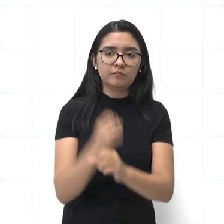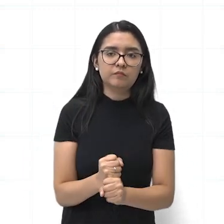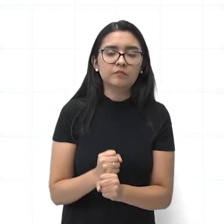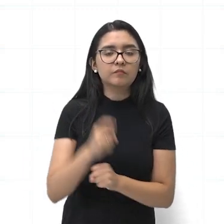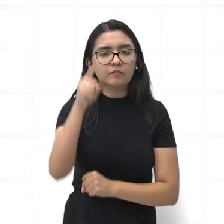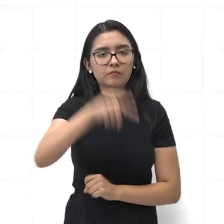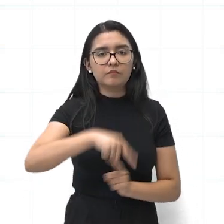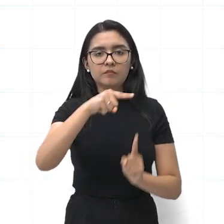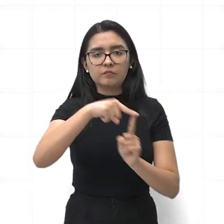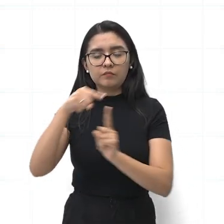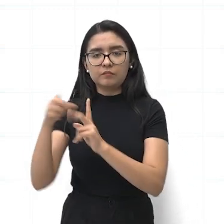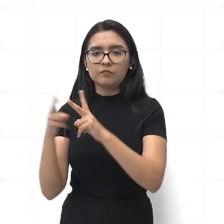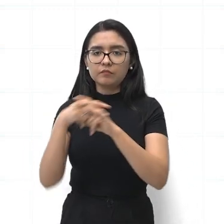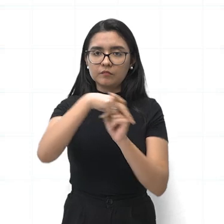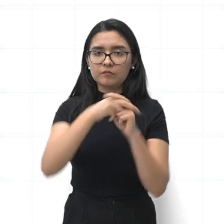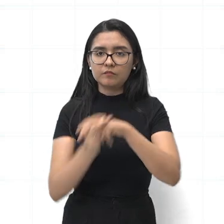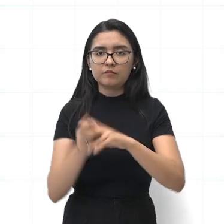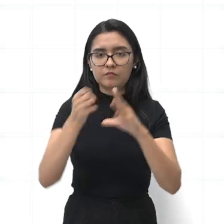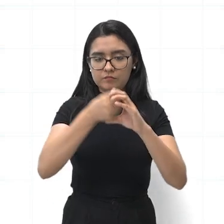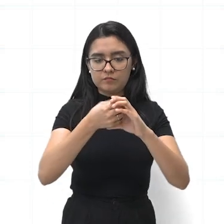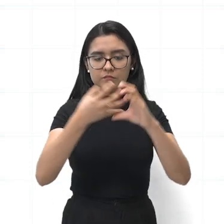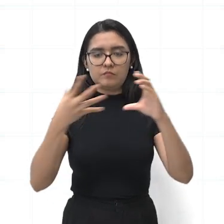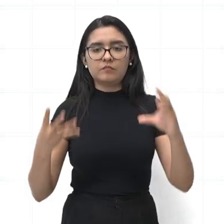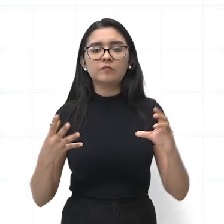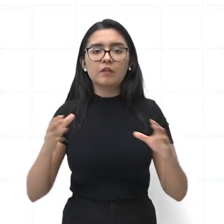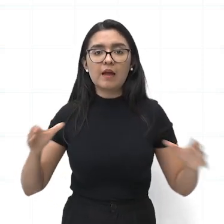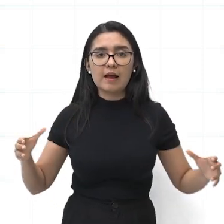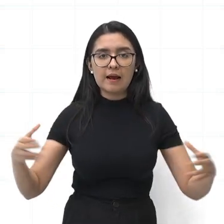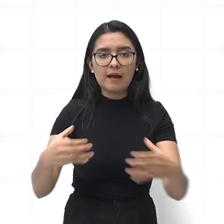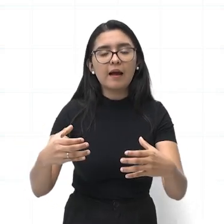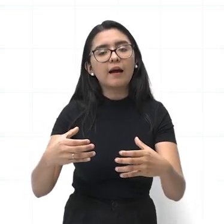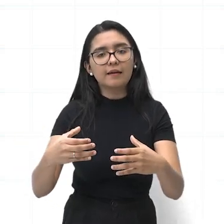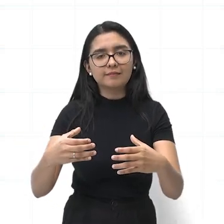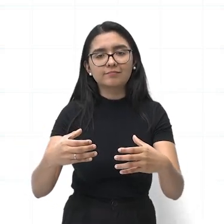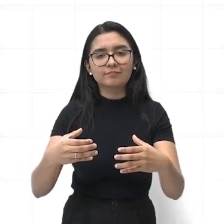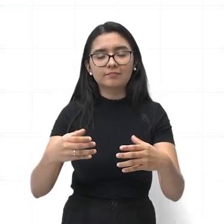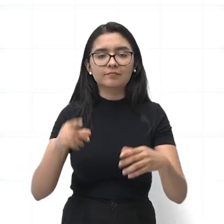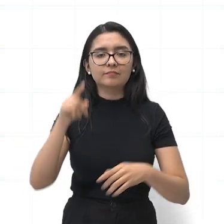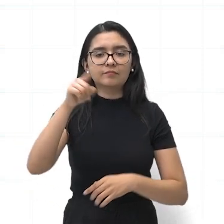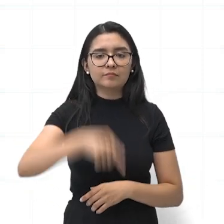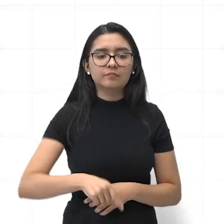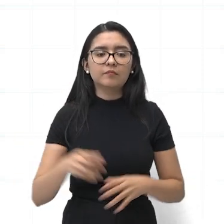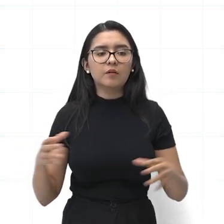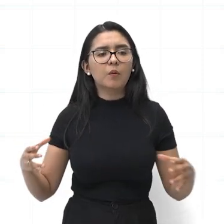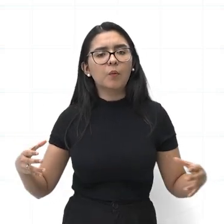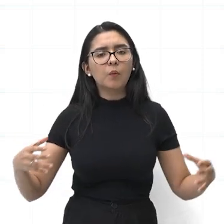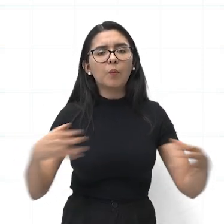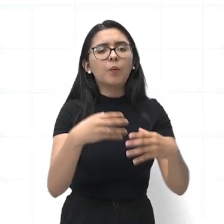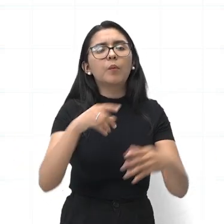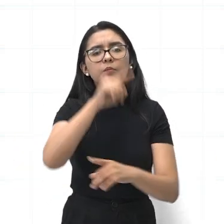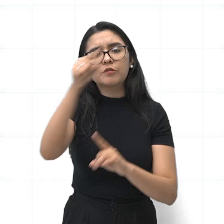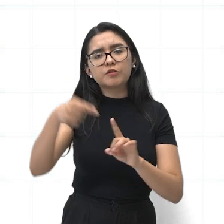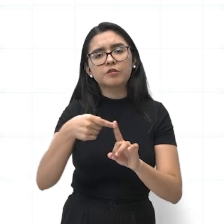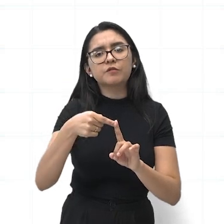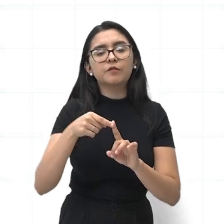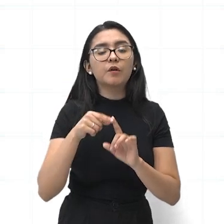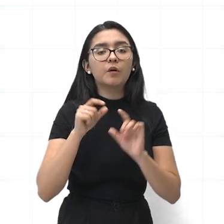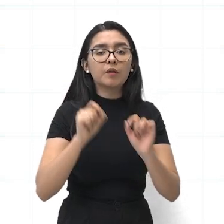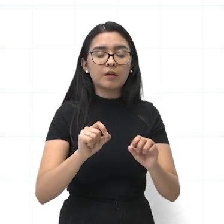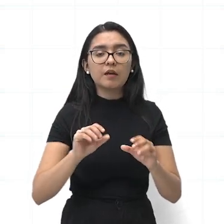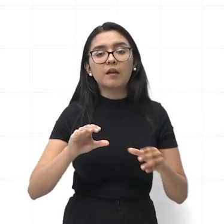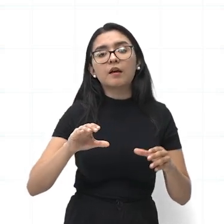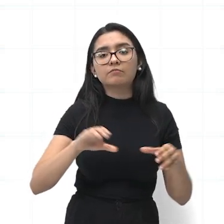é uma luta caracterizada pela agarrada, forma de pegada cujo intuito é favorecer